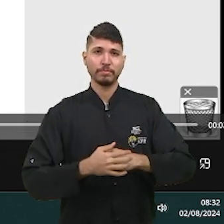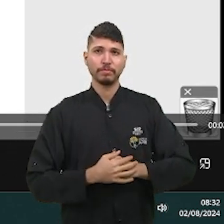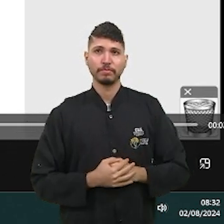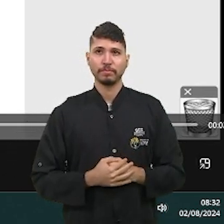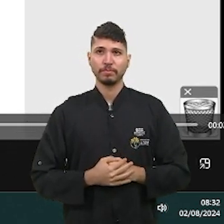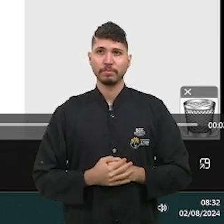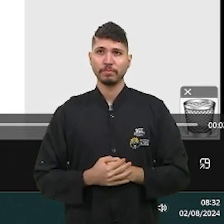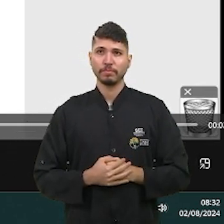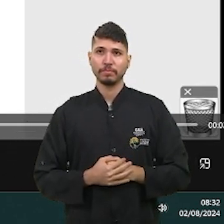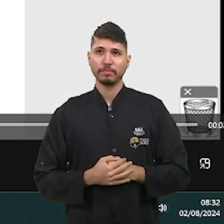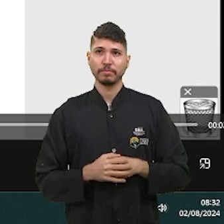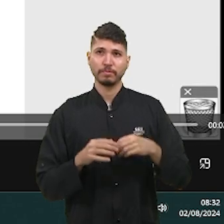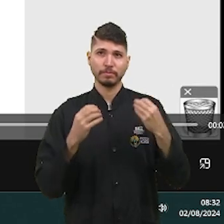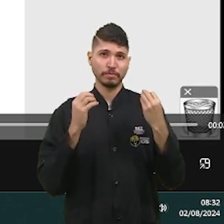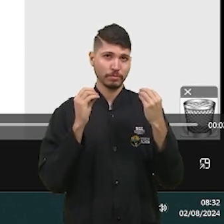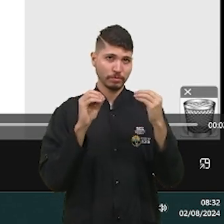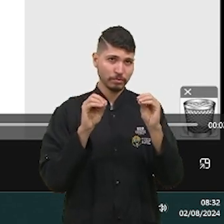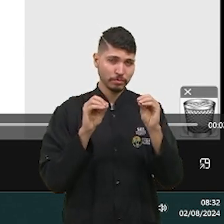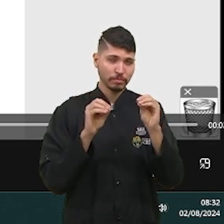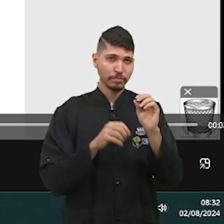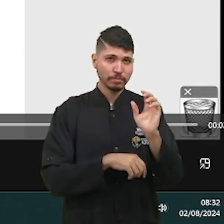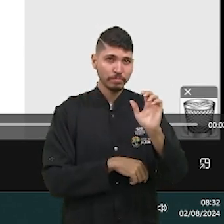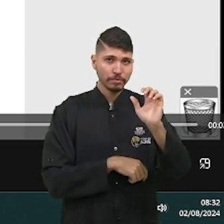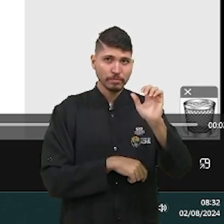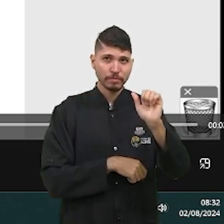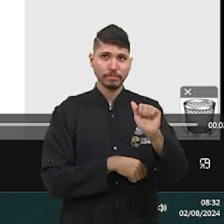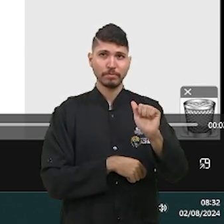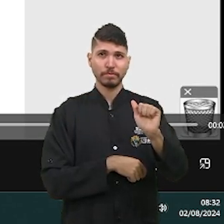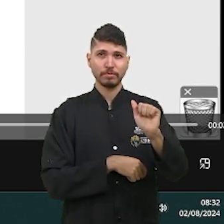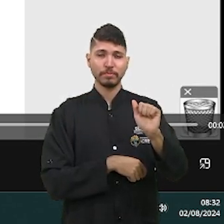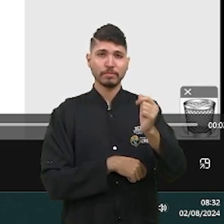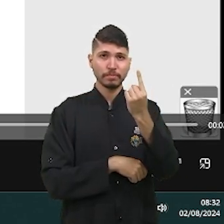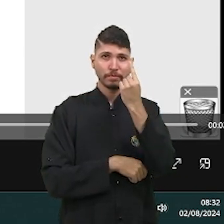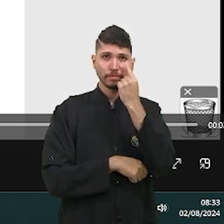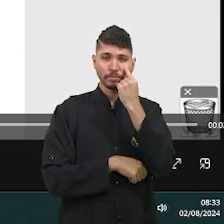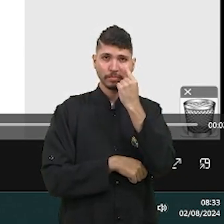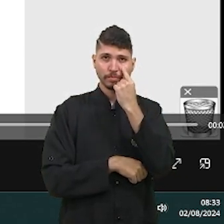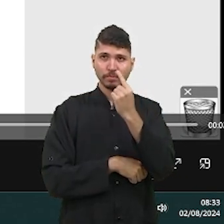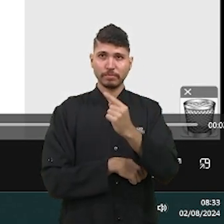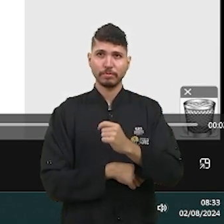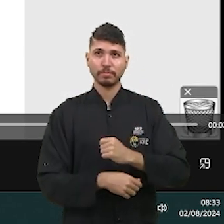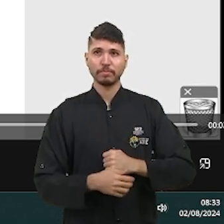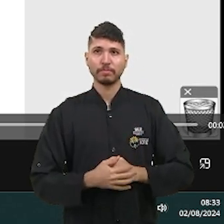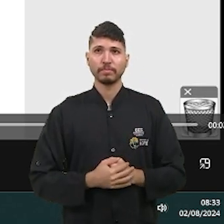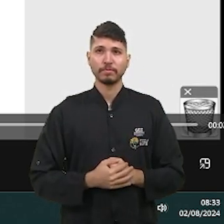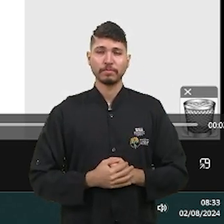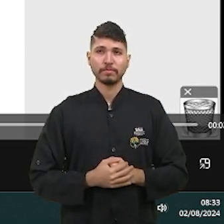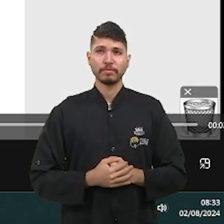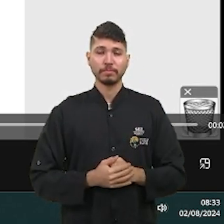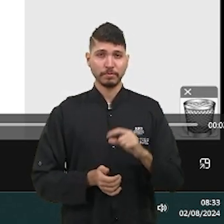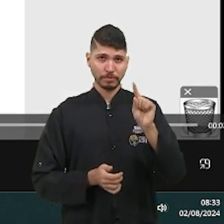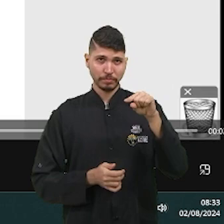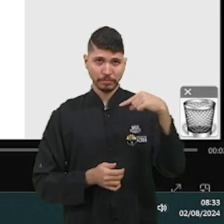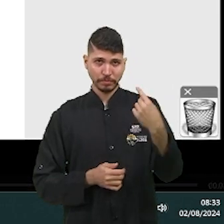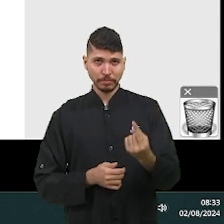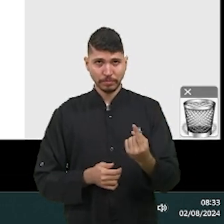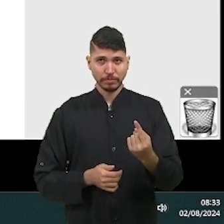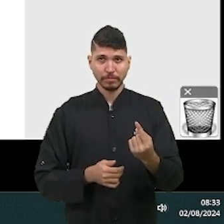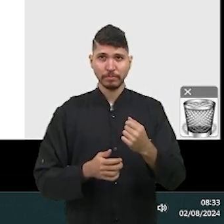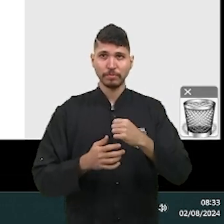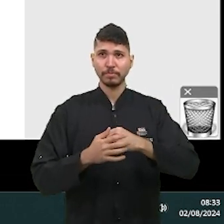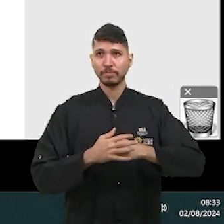ponto a agora você faz o seguinte